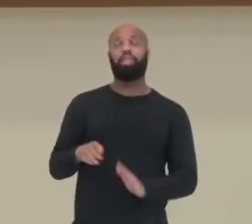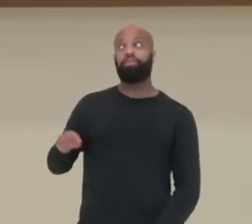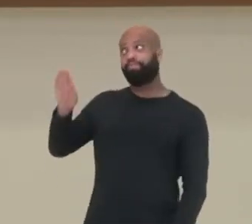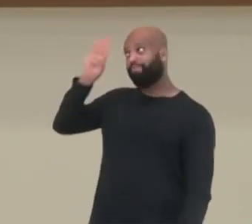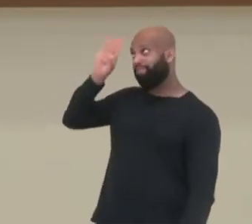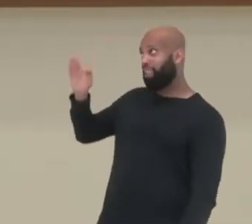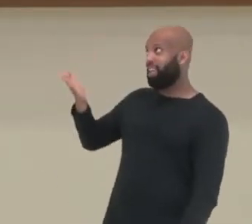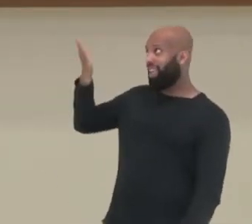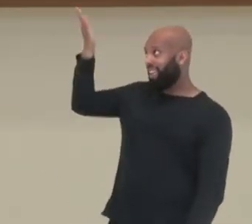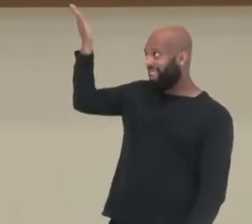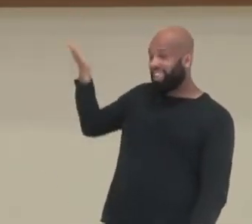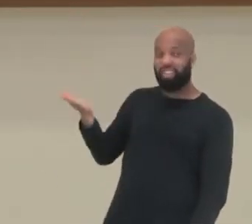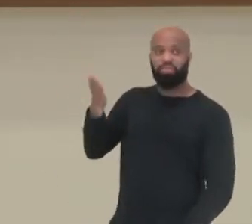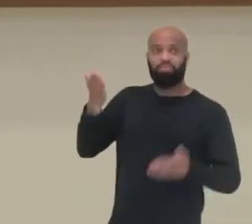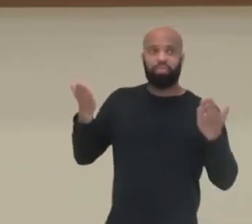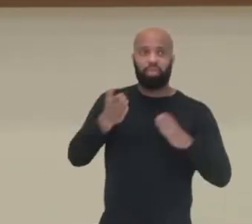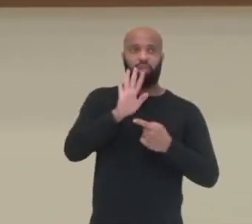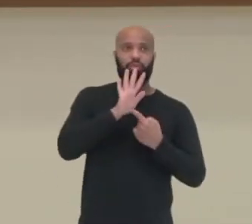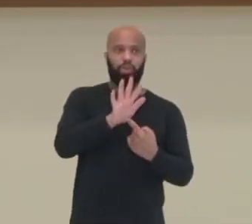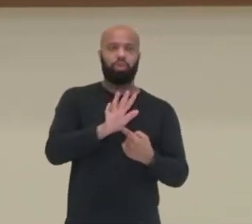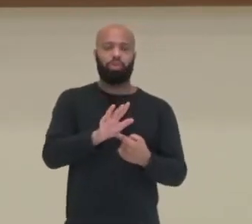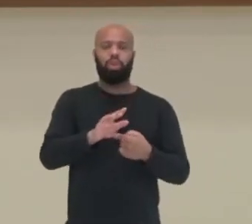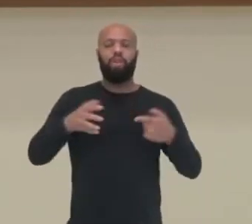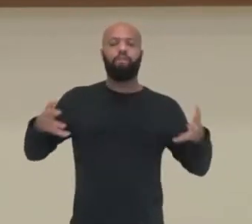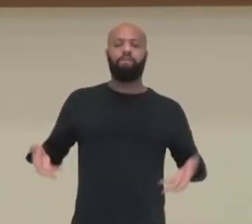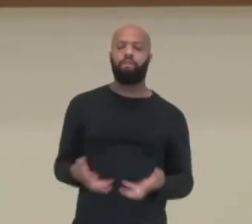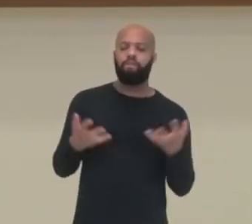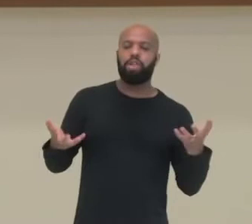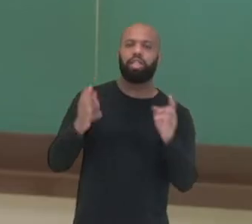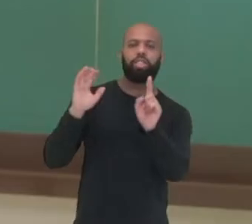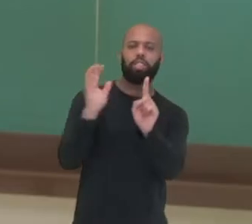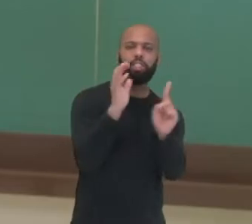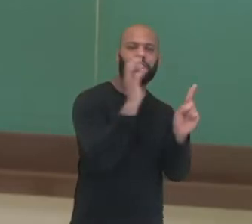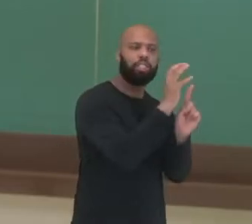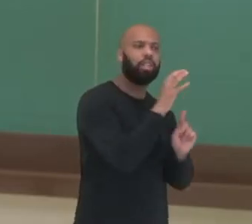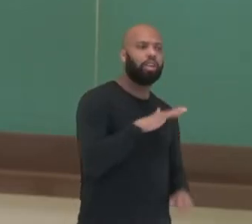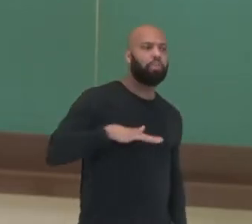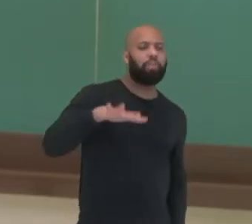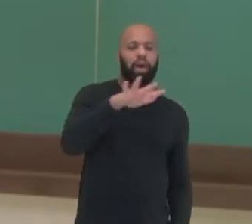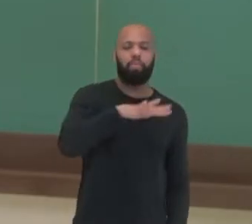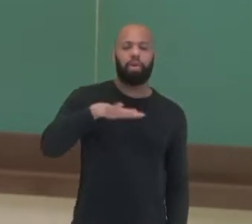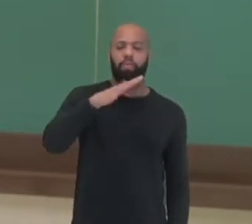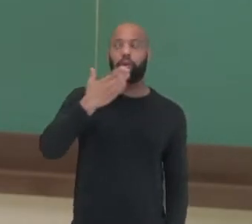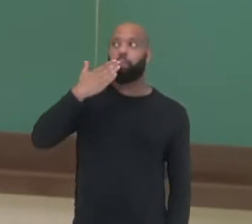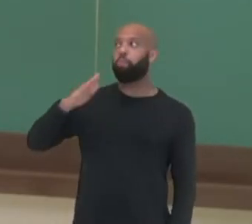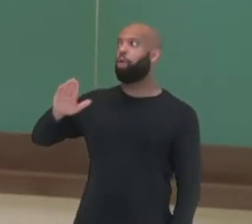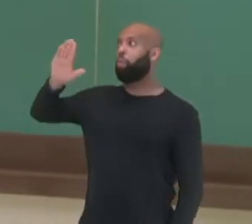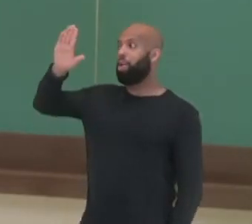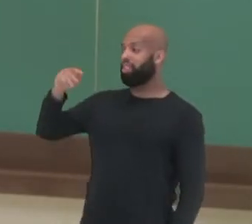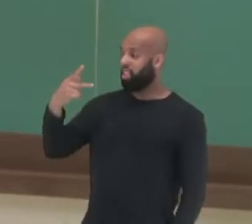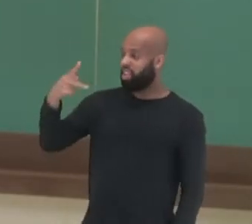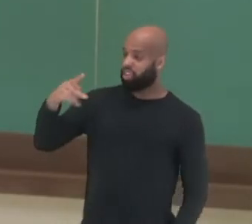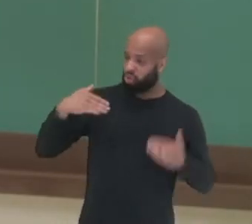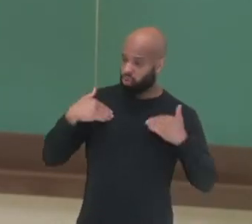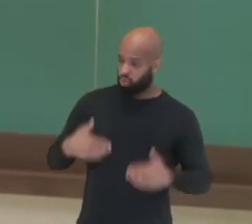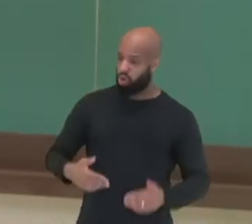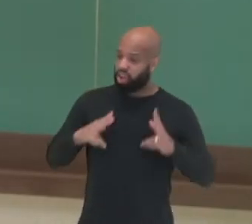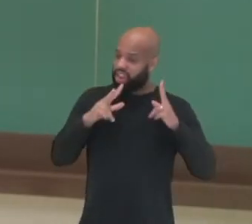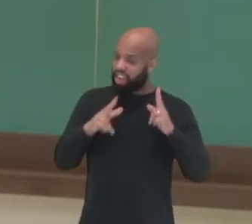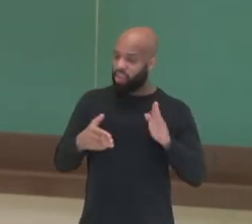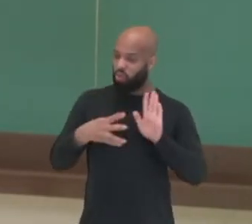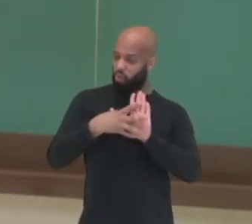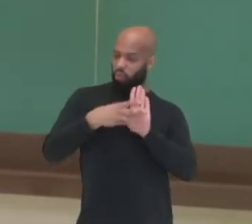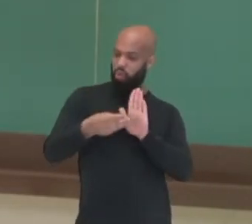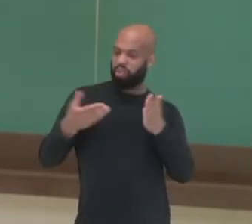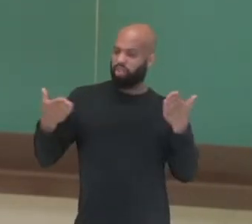principalmente esses itens aqui, movimenta um grande mercado que promete tornar o corpo dos consumidores igual aos modelos que